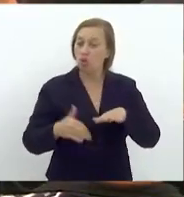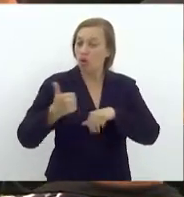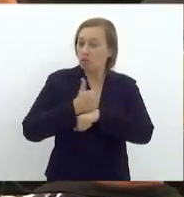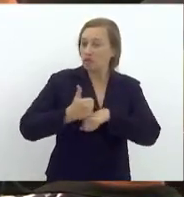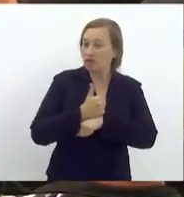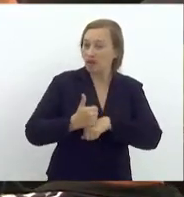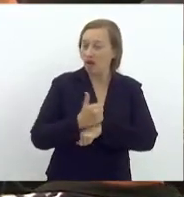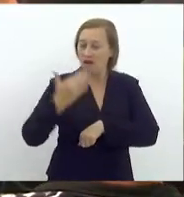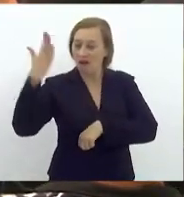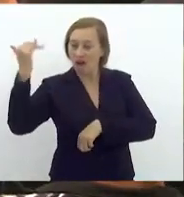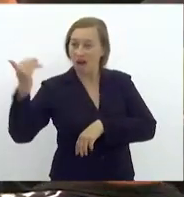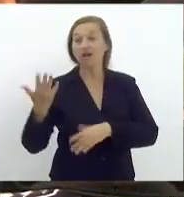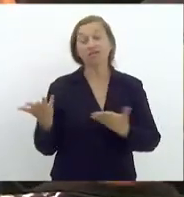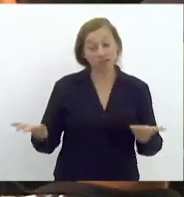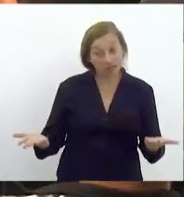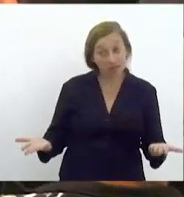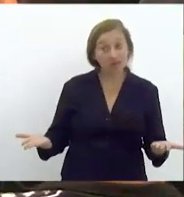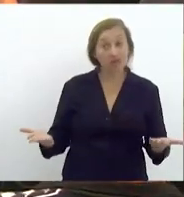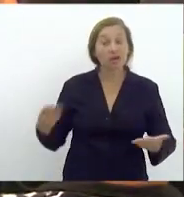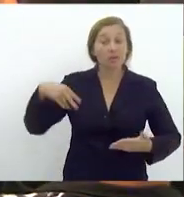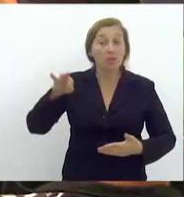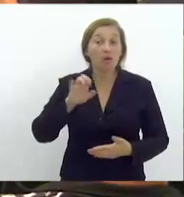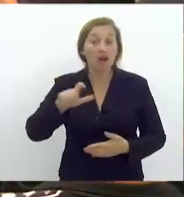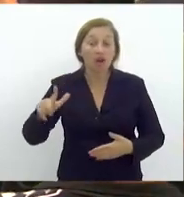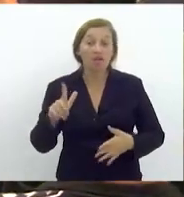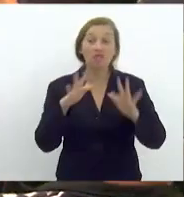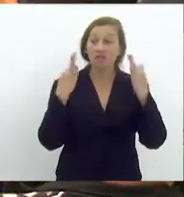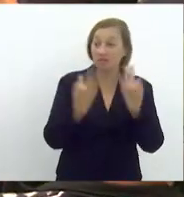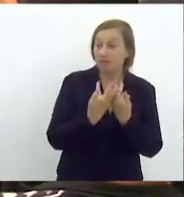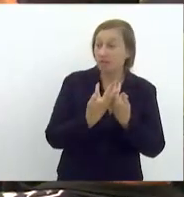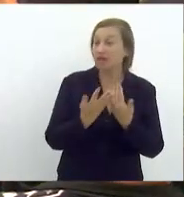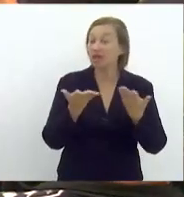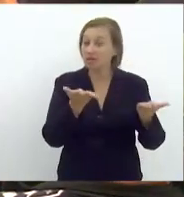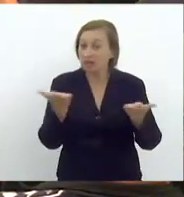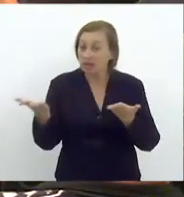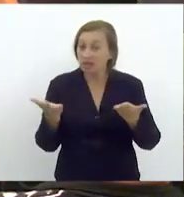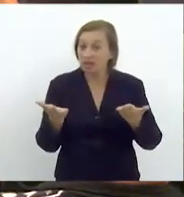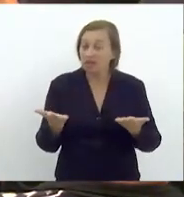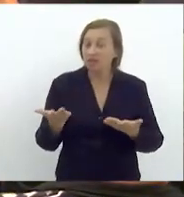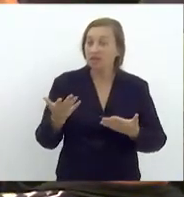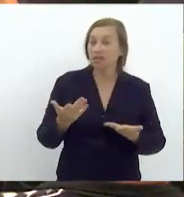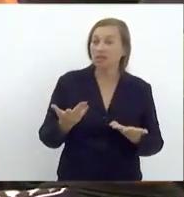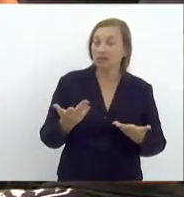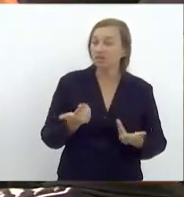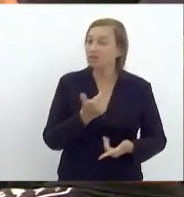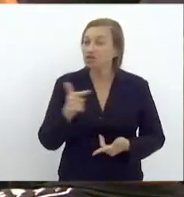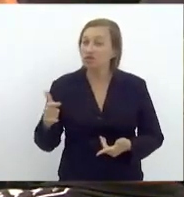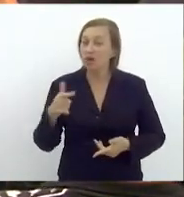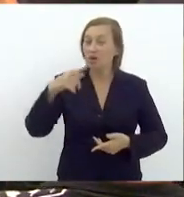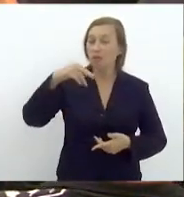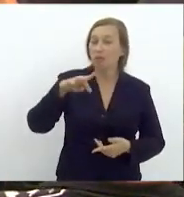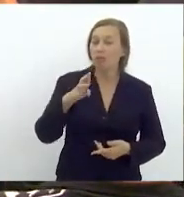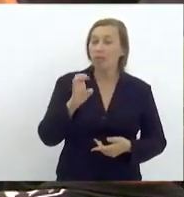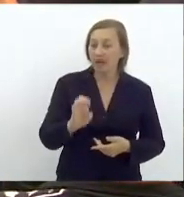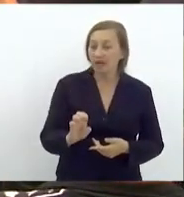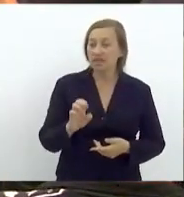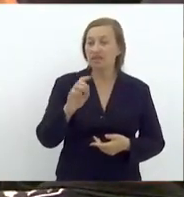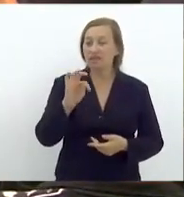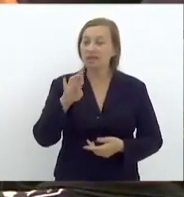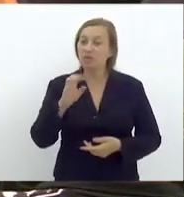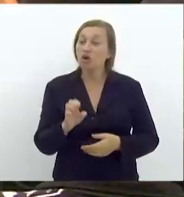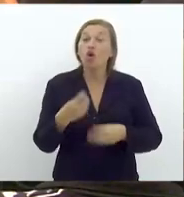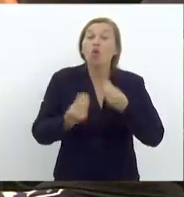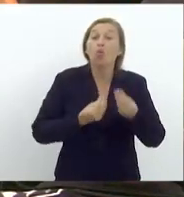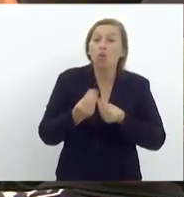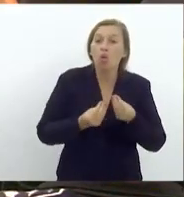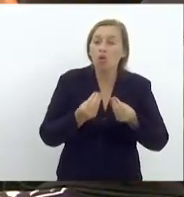na moral gente na moral família os elementos estão aqui seguem os mestres de Cerimônia Sem chance sem Flavinha como é que a gente